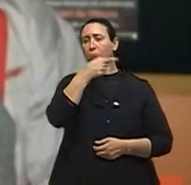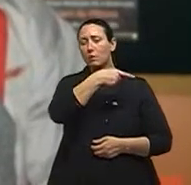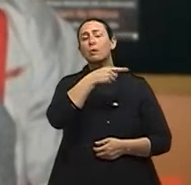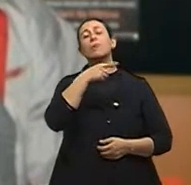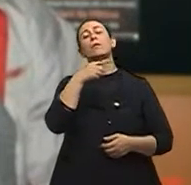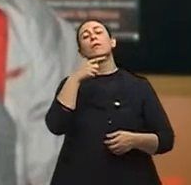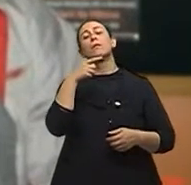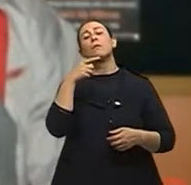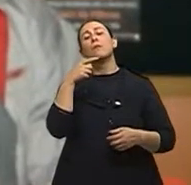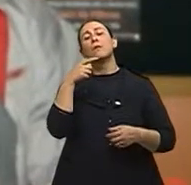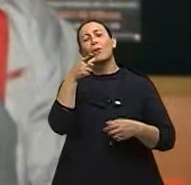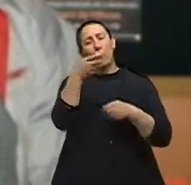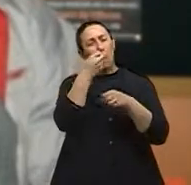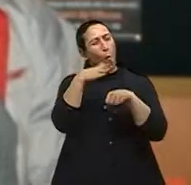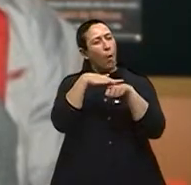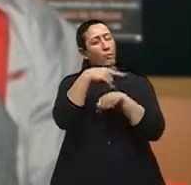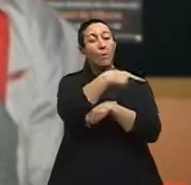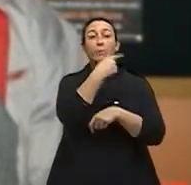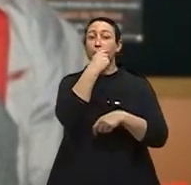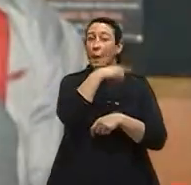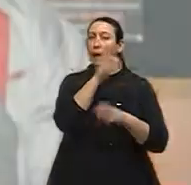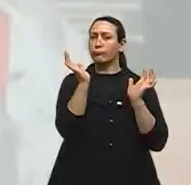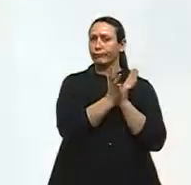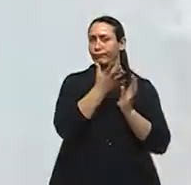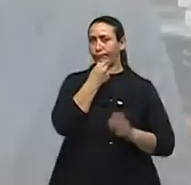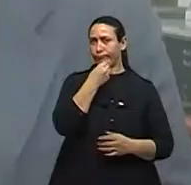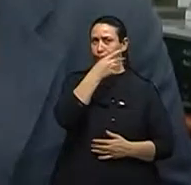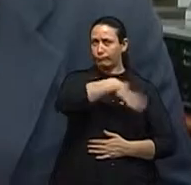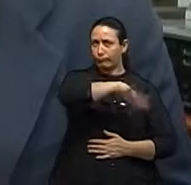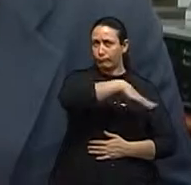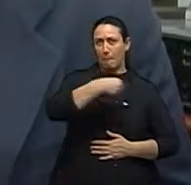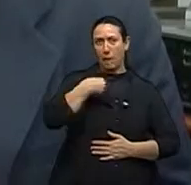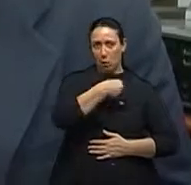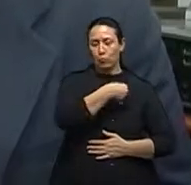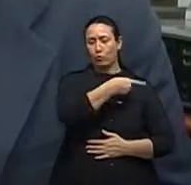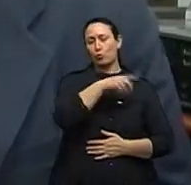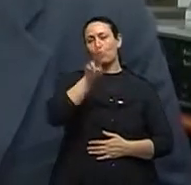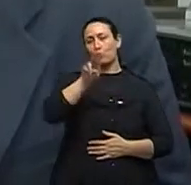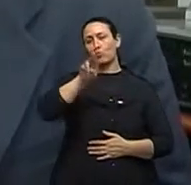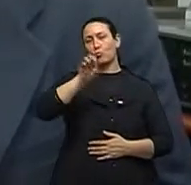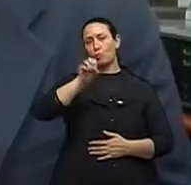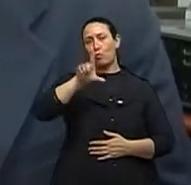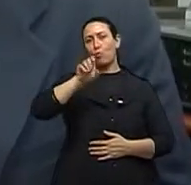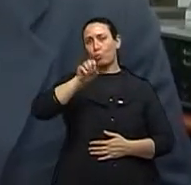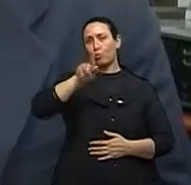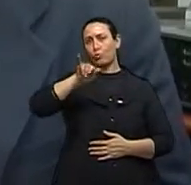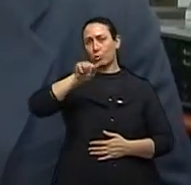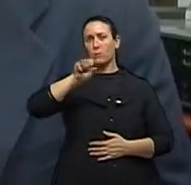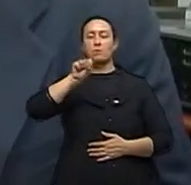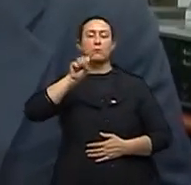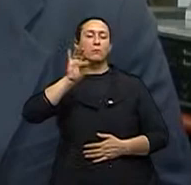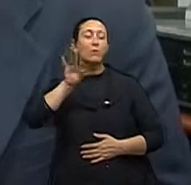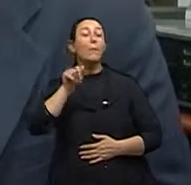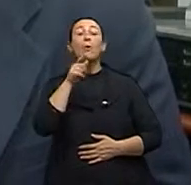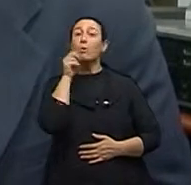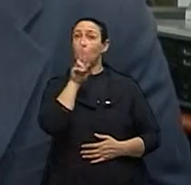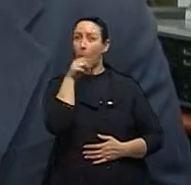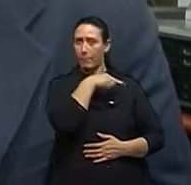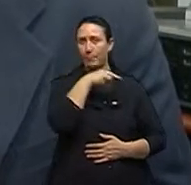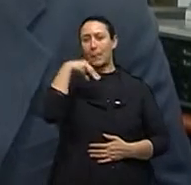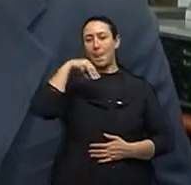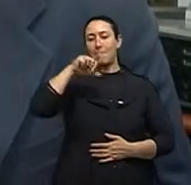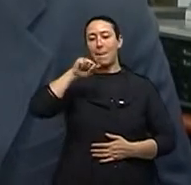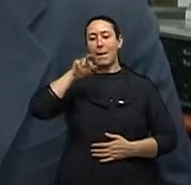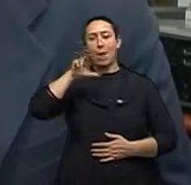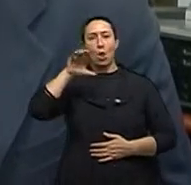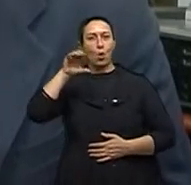ambulatório mais da área da urologia e esse colega médico Dr Marcos Dias